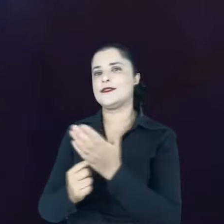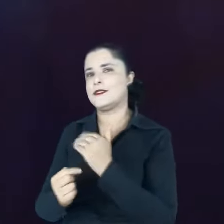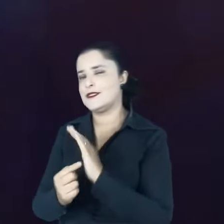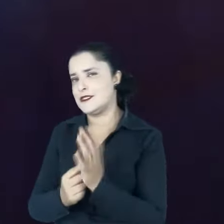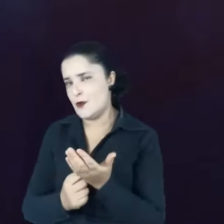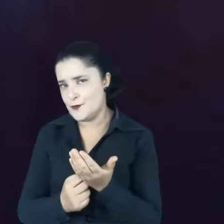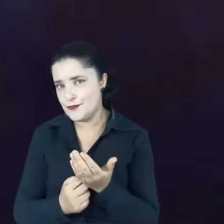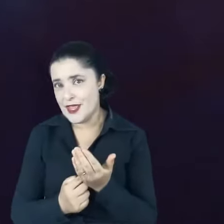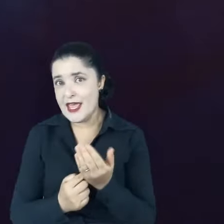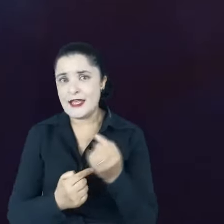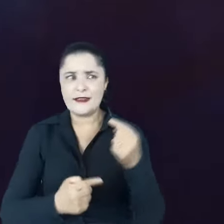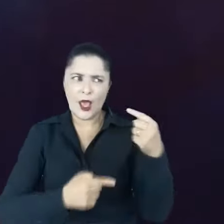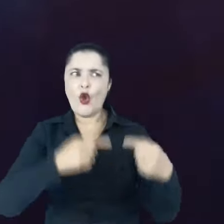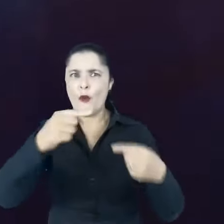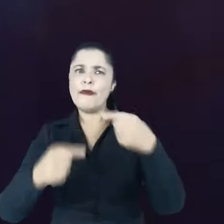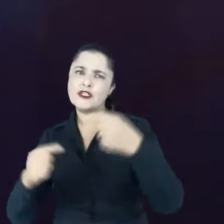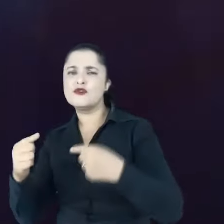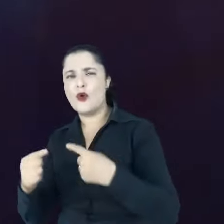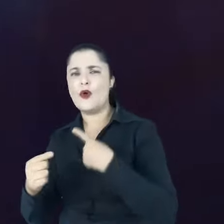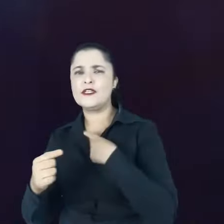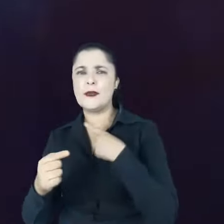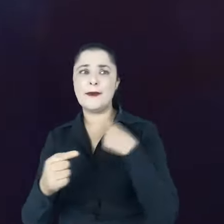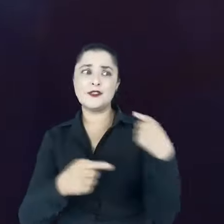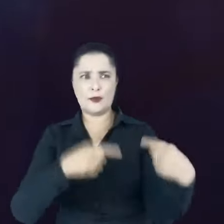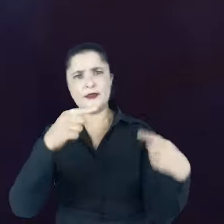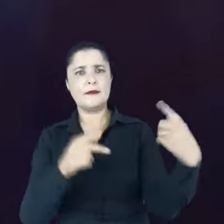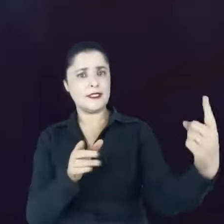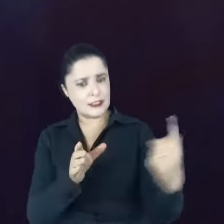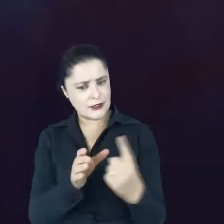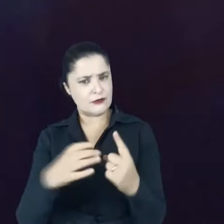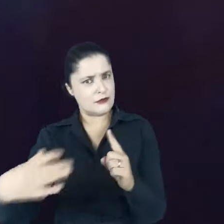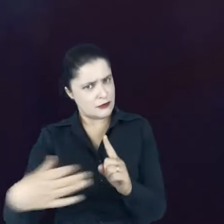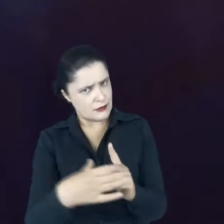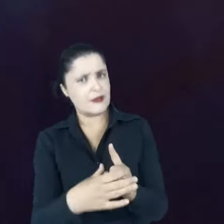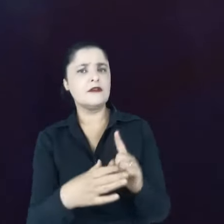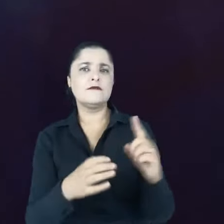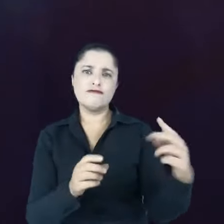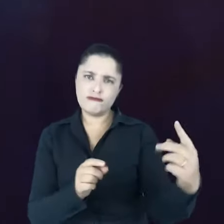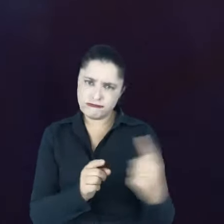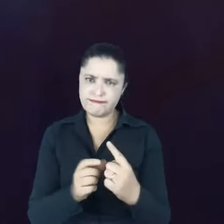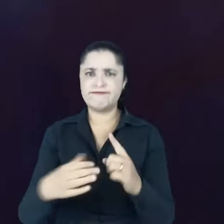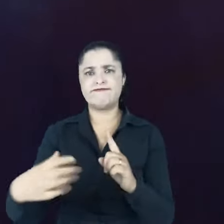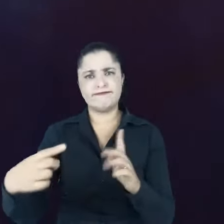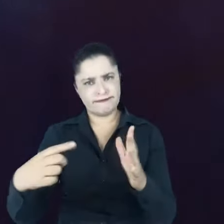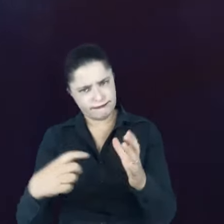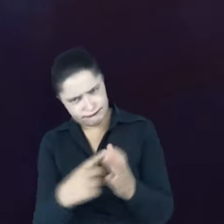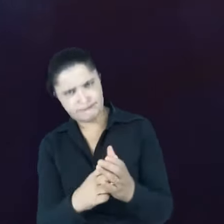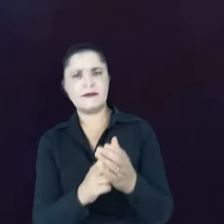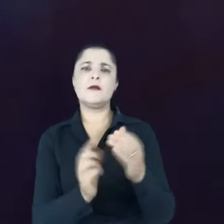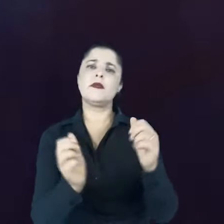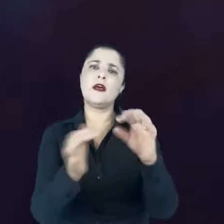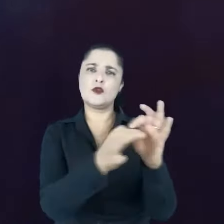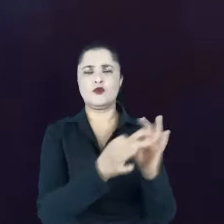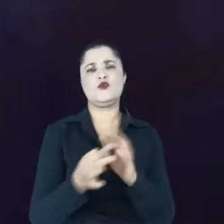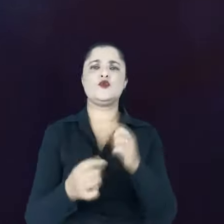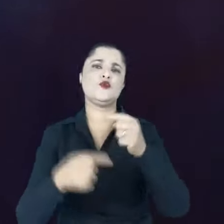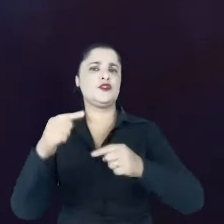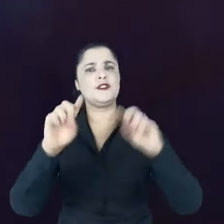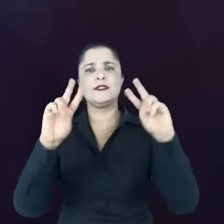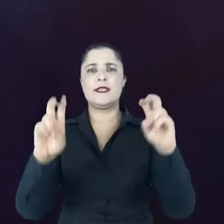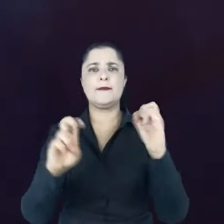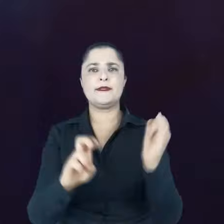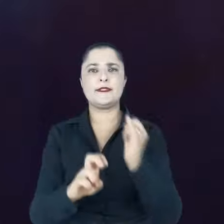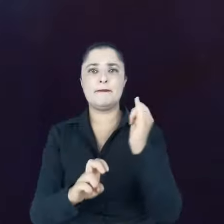Mesmo competidores estão se associando para discutir isso. Temas como os que a gente falou aqui. Então, muito feliz de